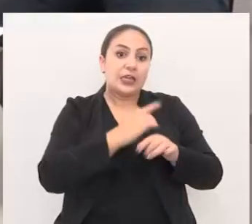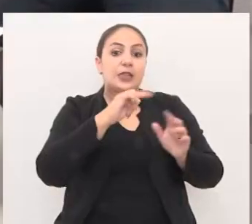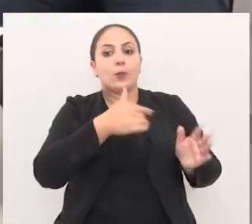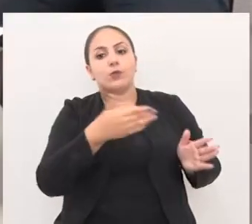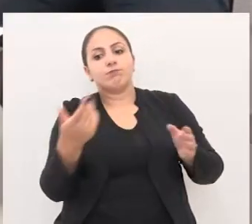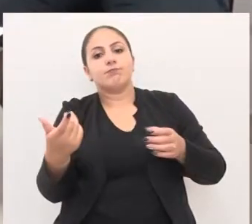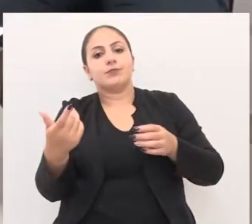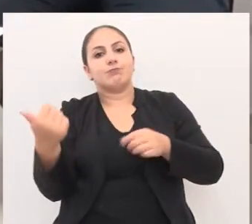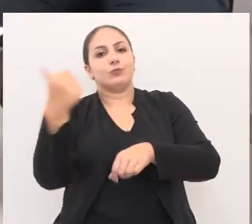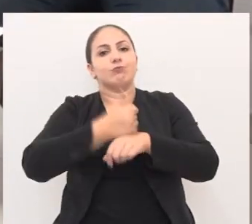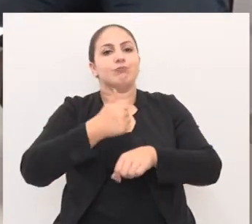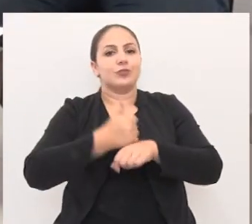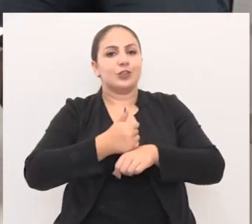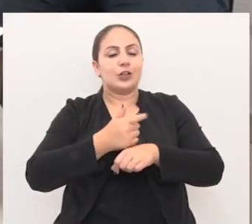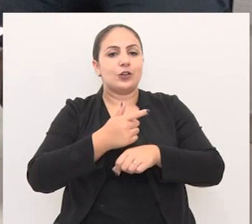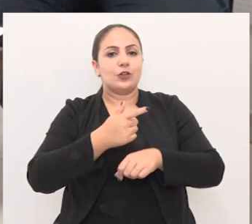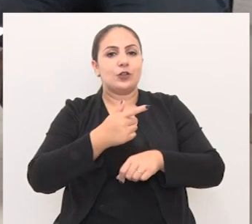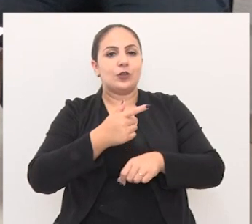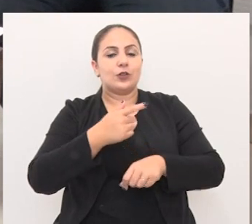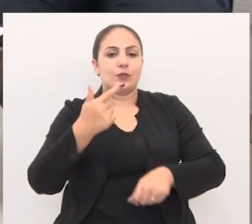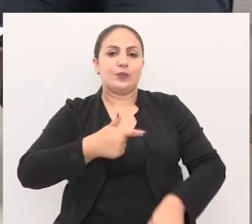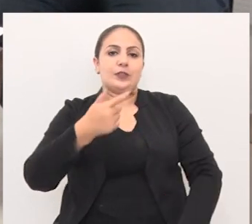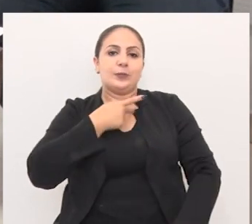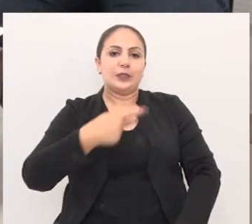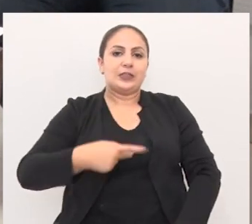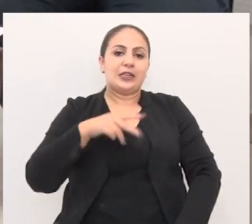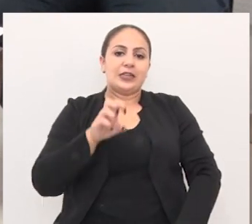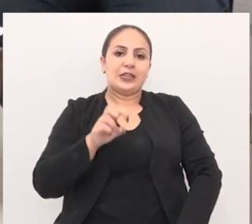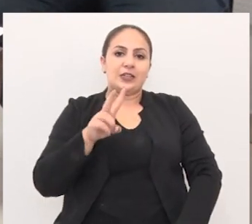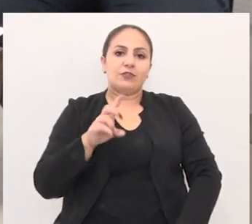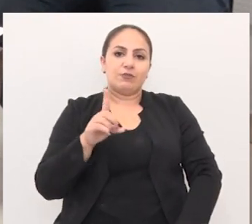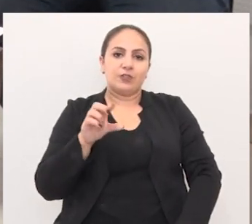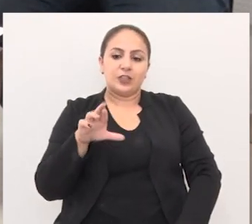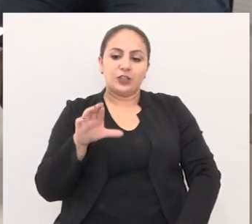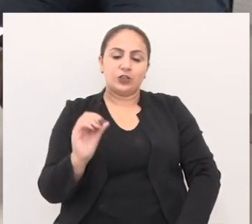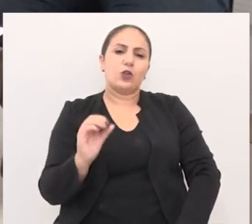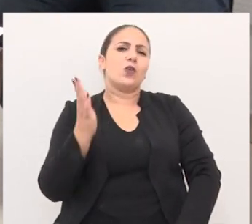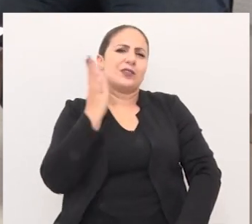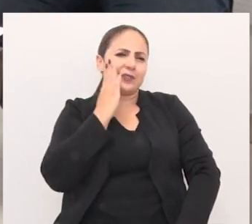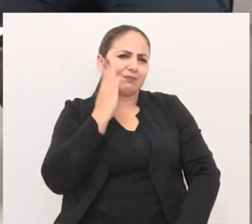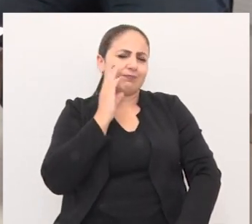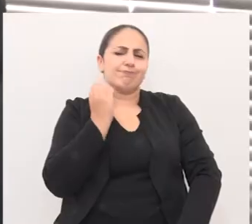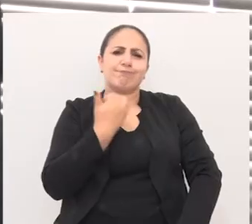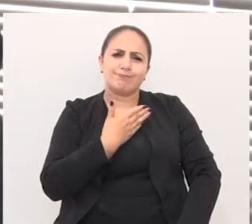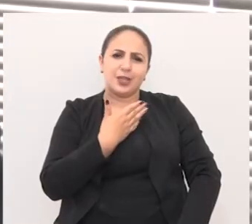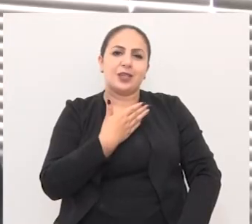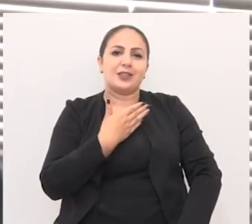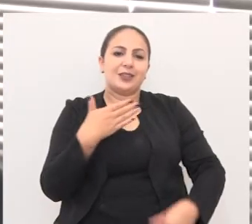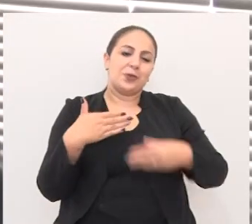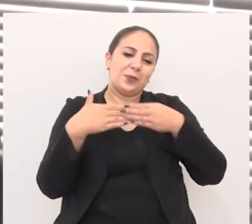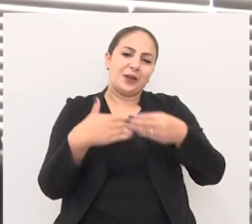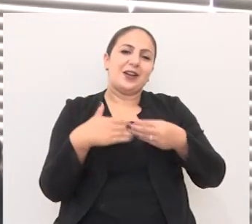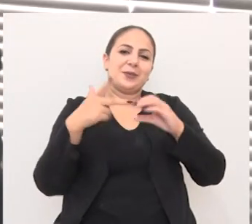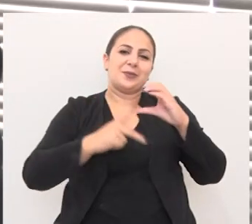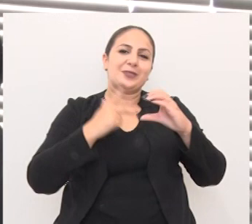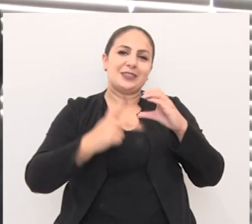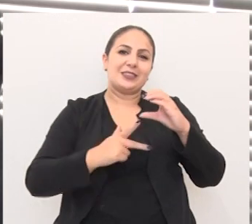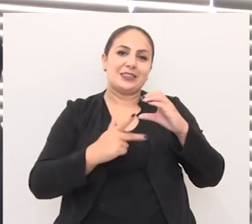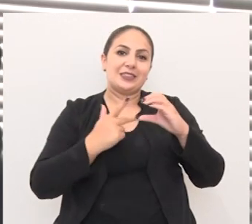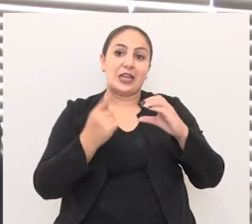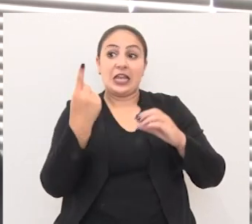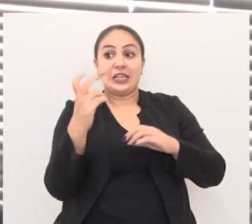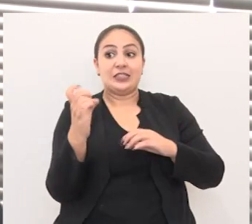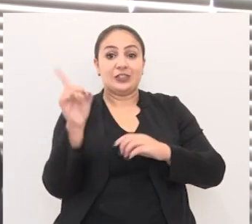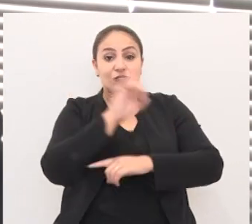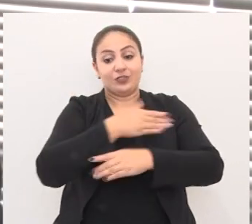mão do nosso vice-presidente, o vereador Evandro Meirelles, que muito bem, com certeza, saberá conduzir a Câmara de Vereadores nesses próximos